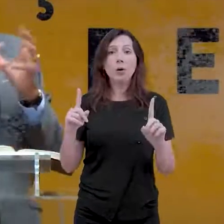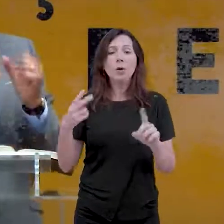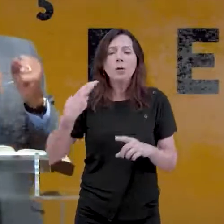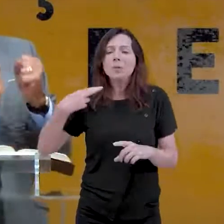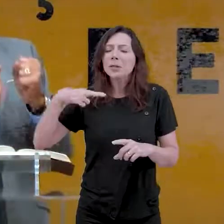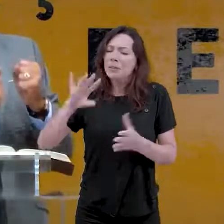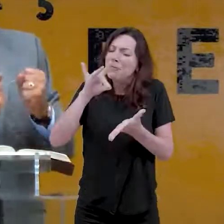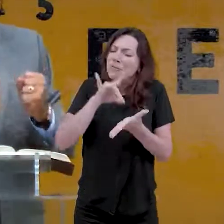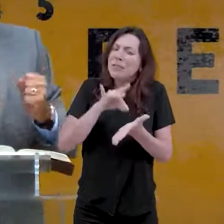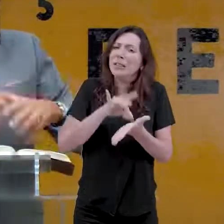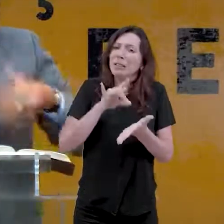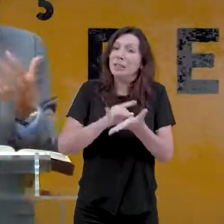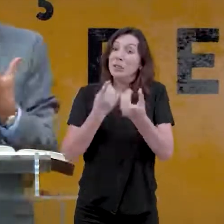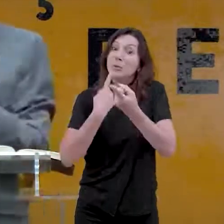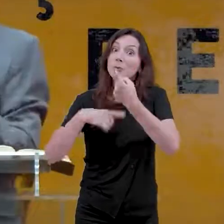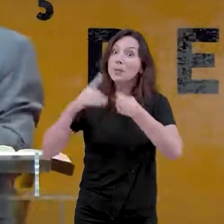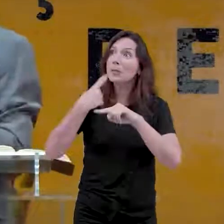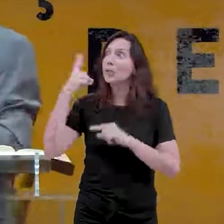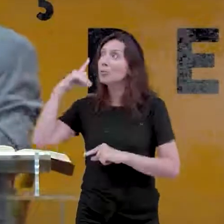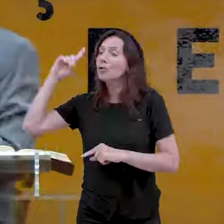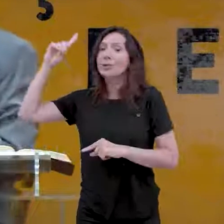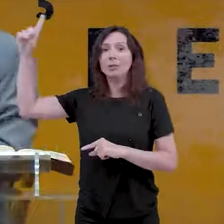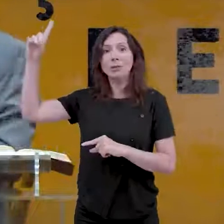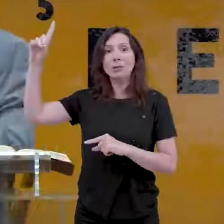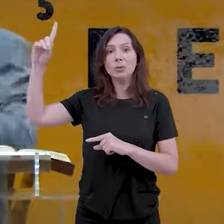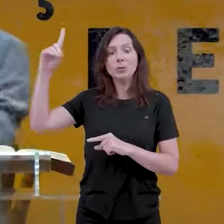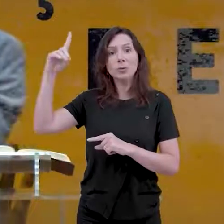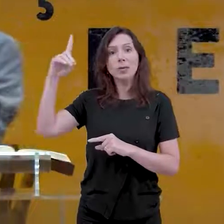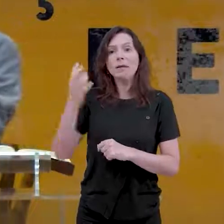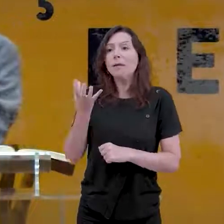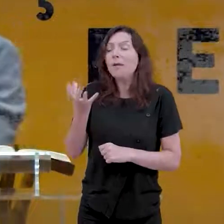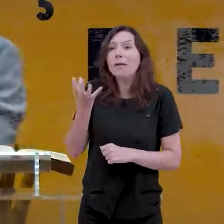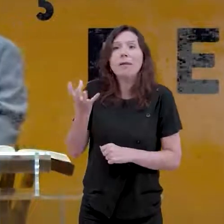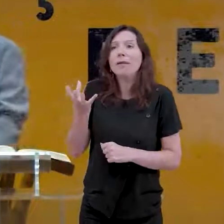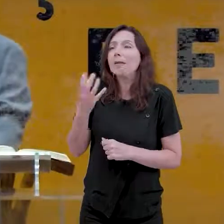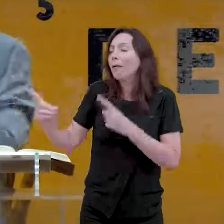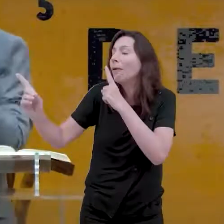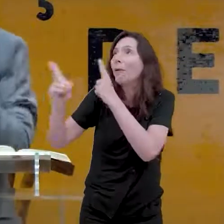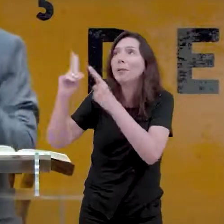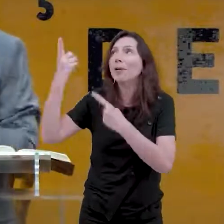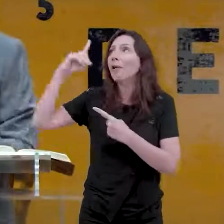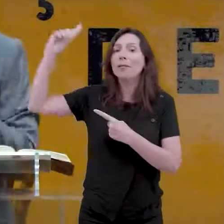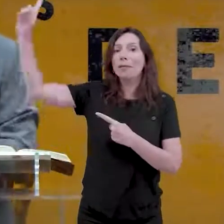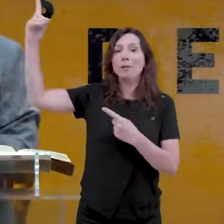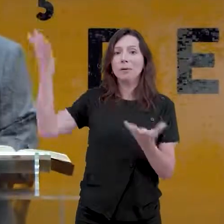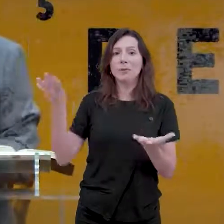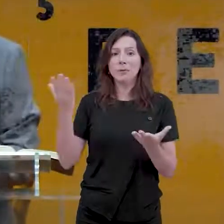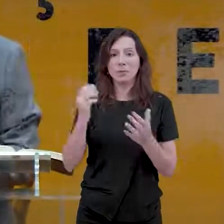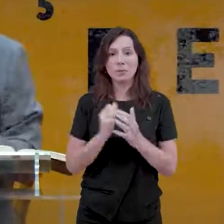homem anseia por Deus, a carne dele clama por Deus, a alma dele suspira por Deus, ele